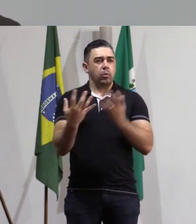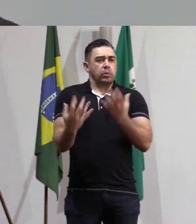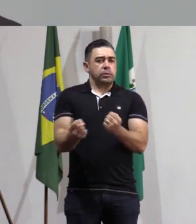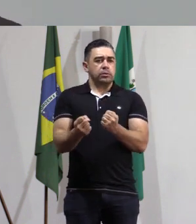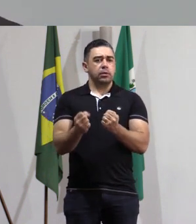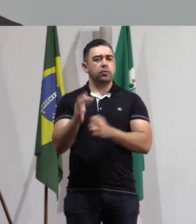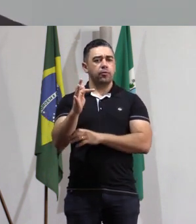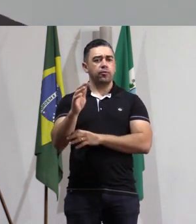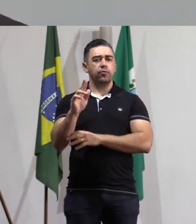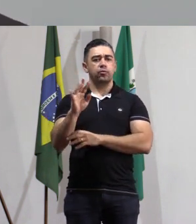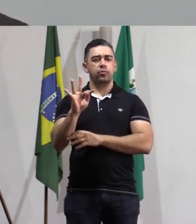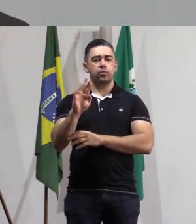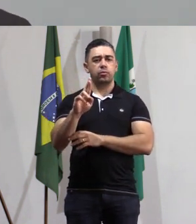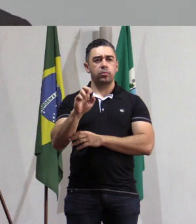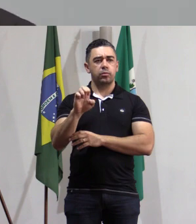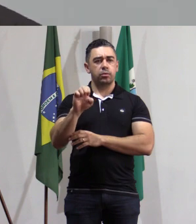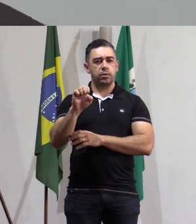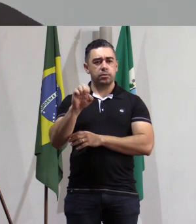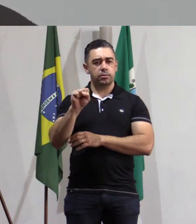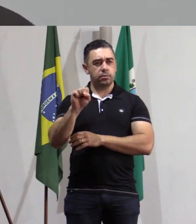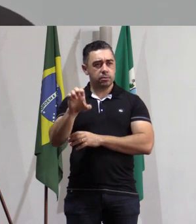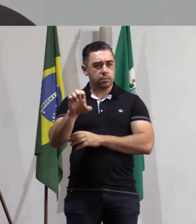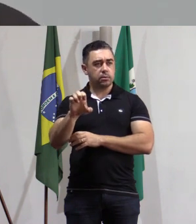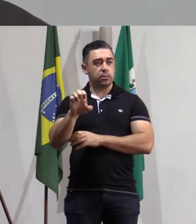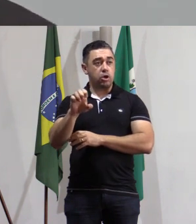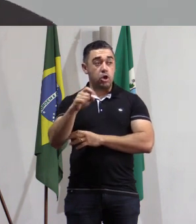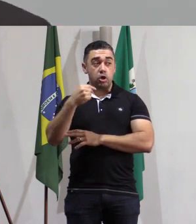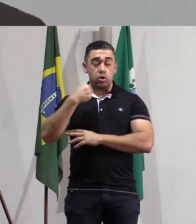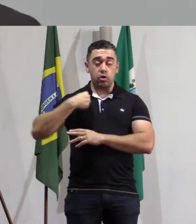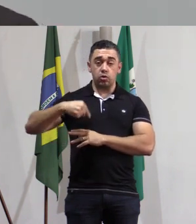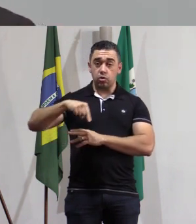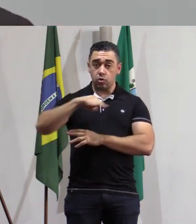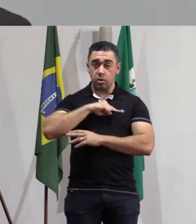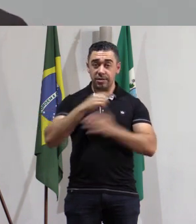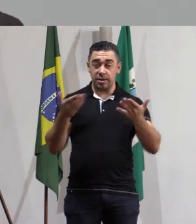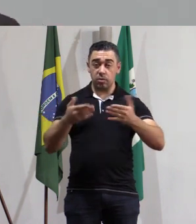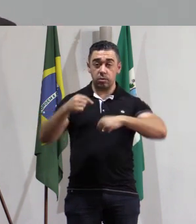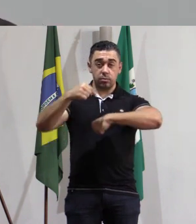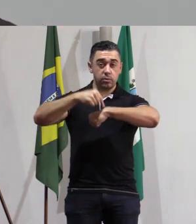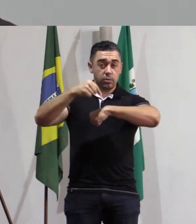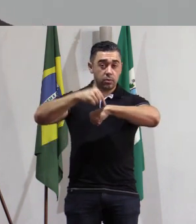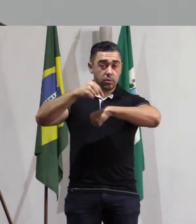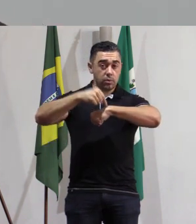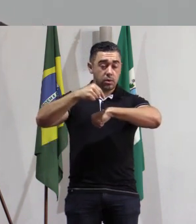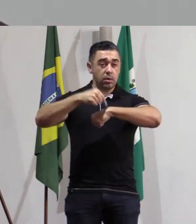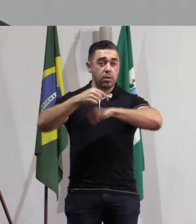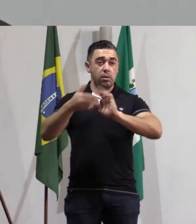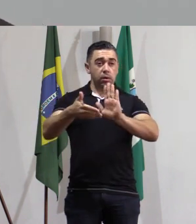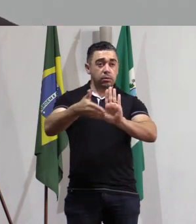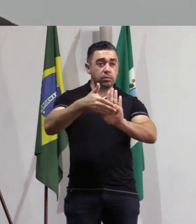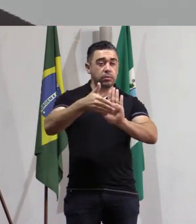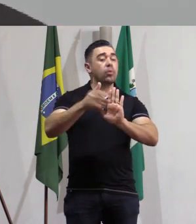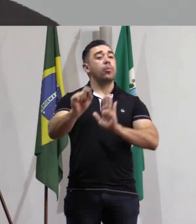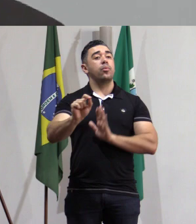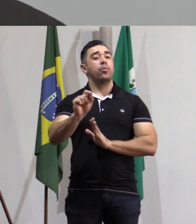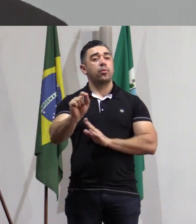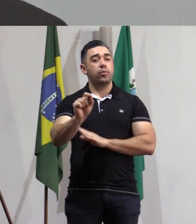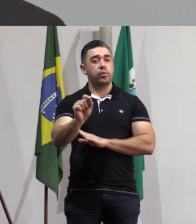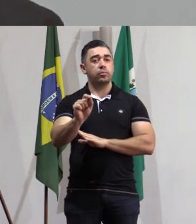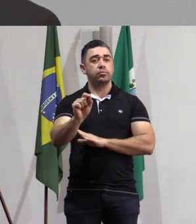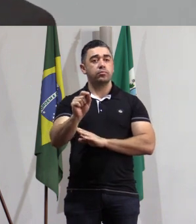programa Futurice. Aquilo que nós, nesse momento, apenas e tão somente estamos propondo, é que